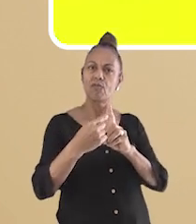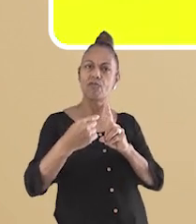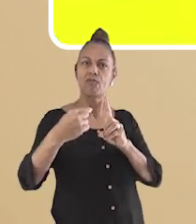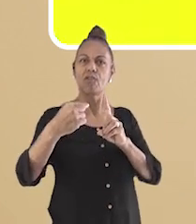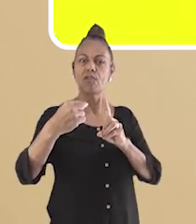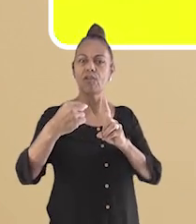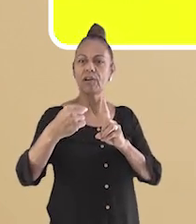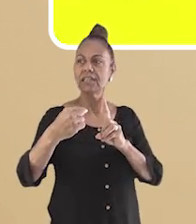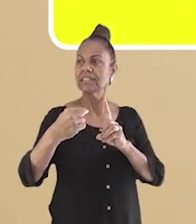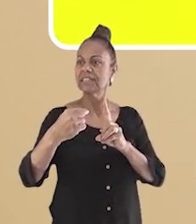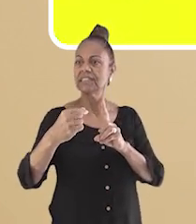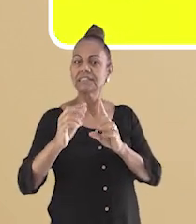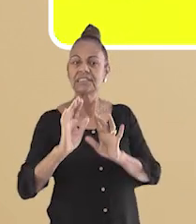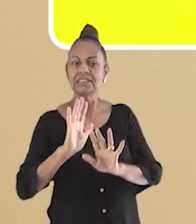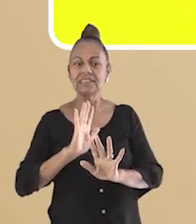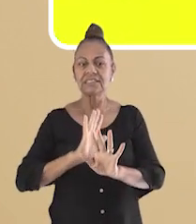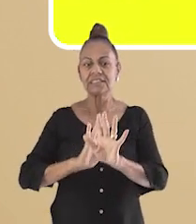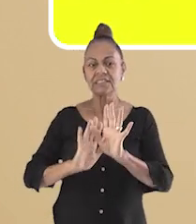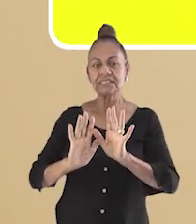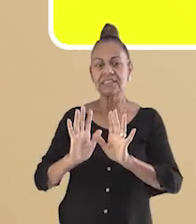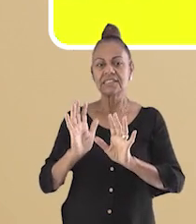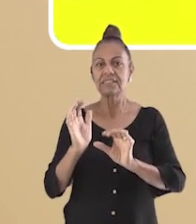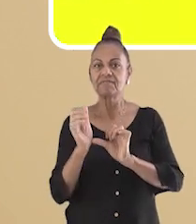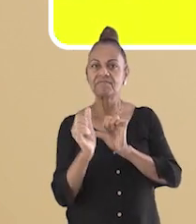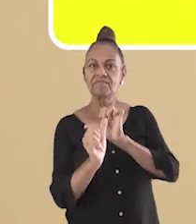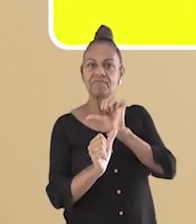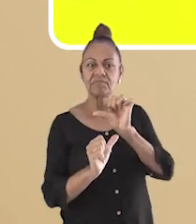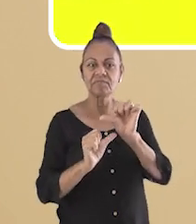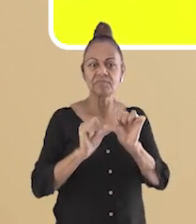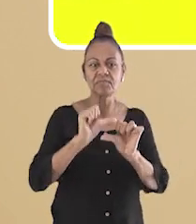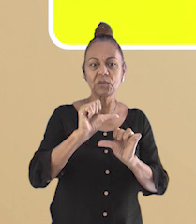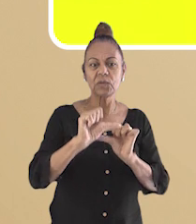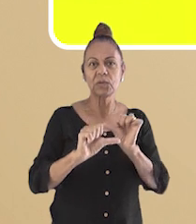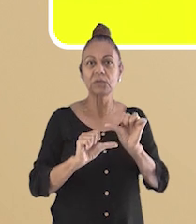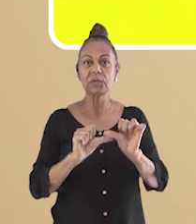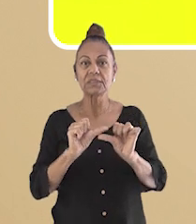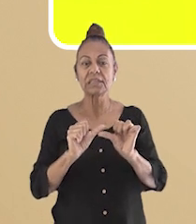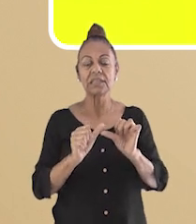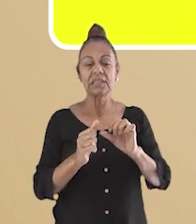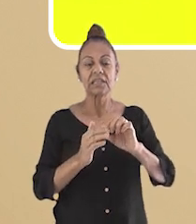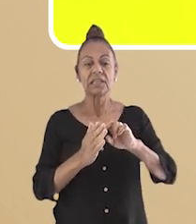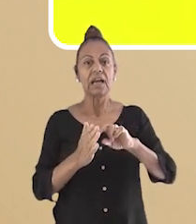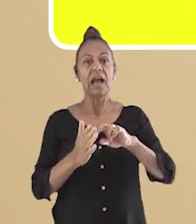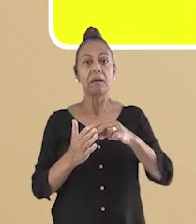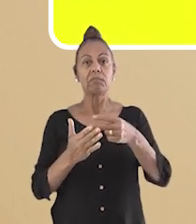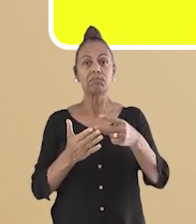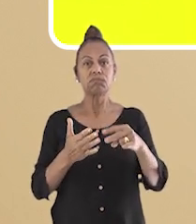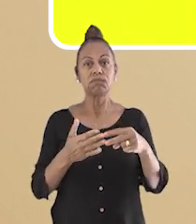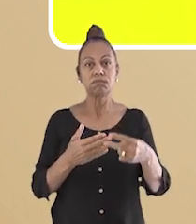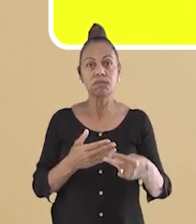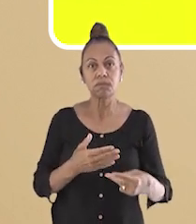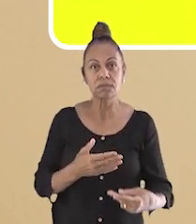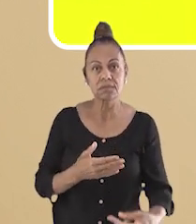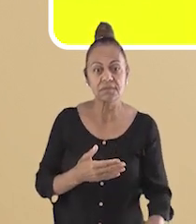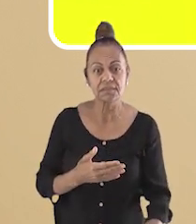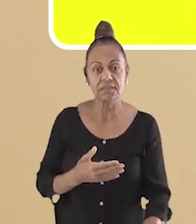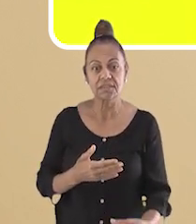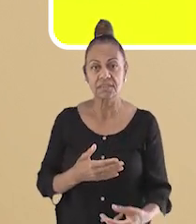uma ameaça, bicho folha até faz graça. Ele imita a folha